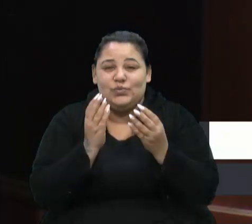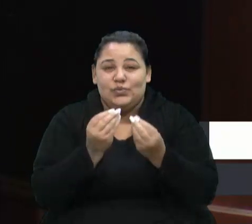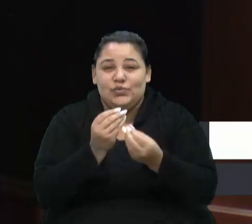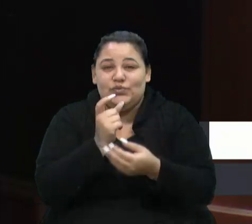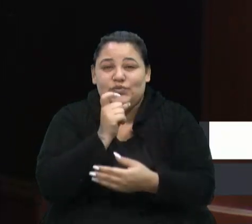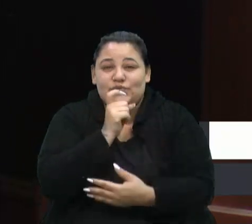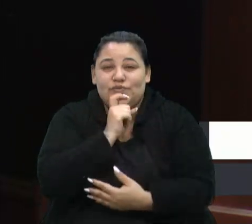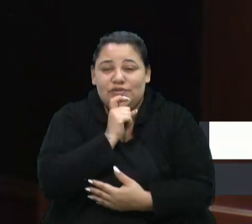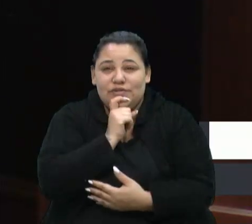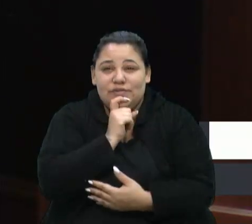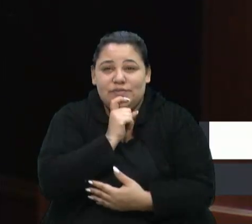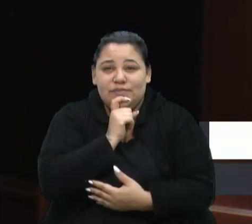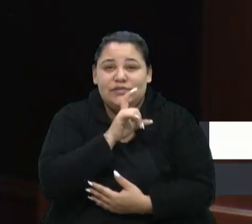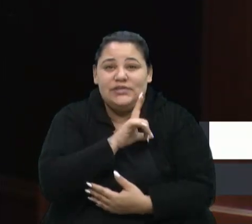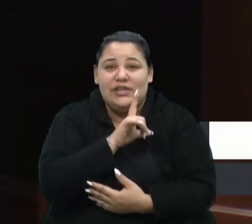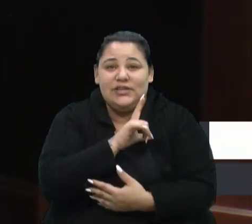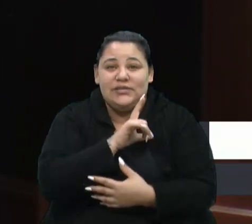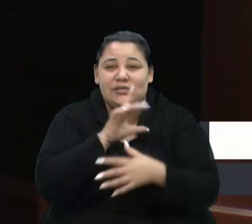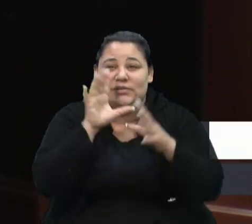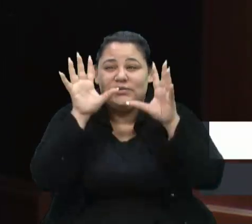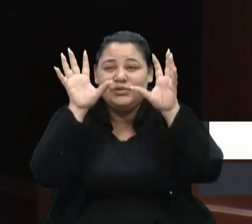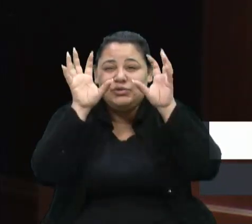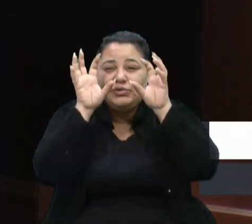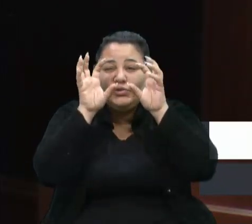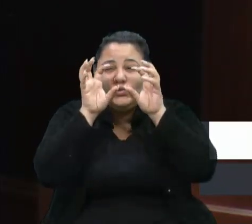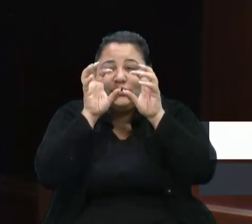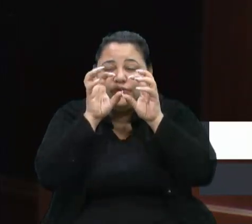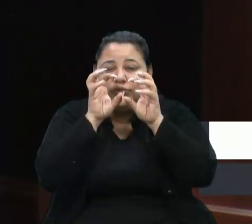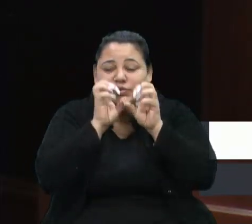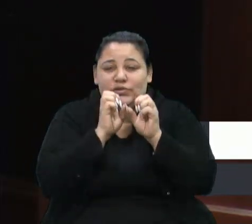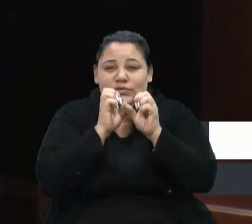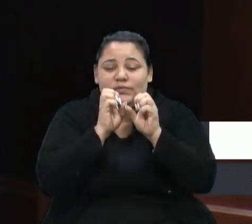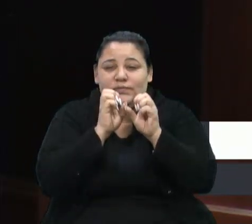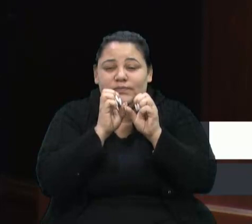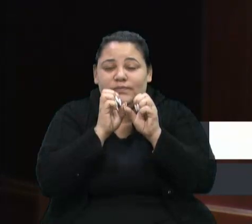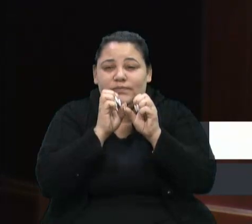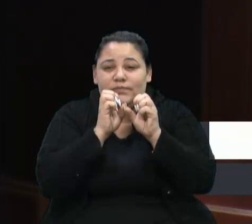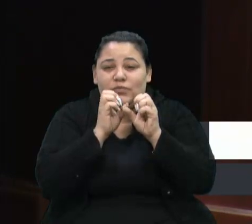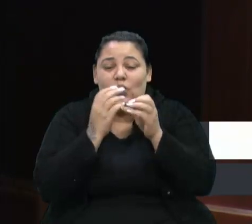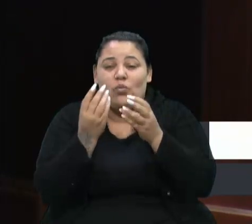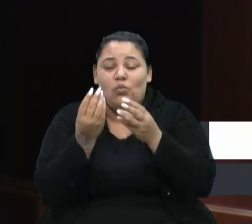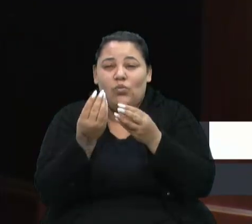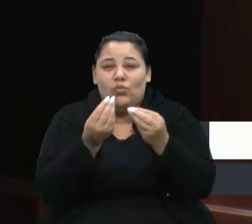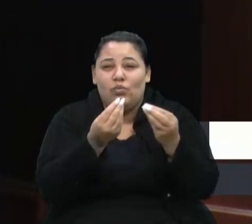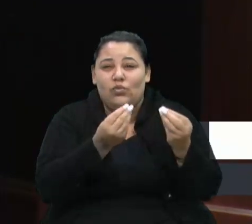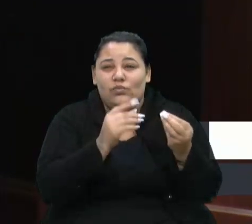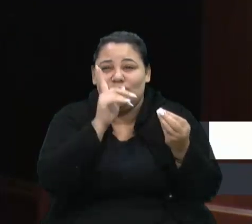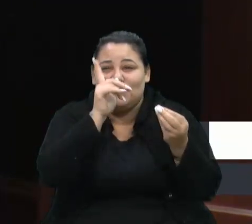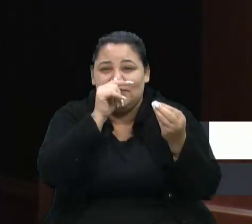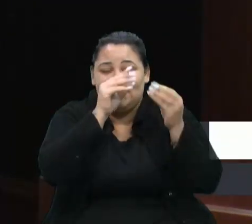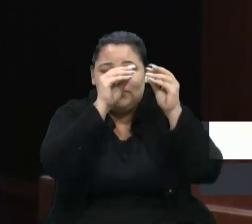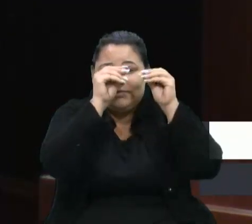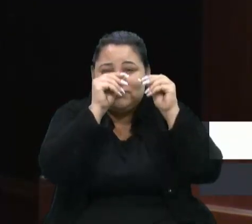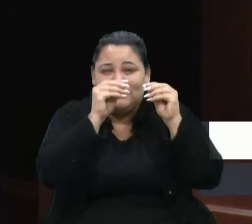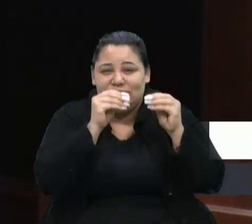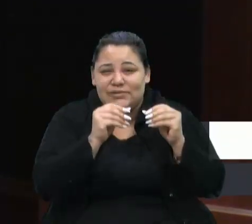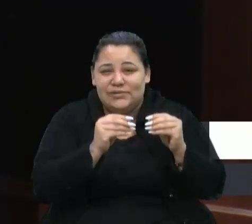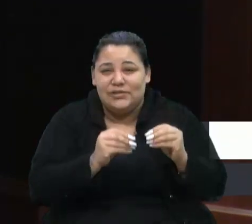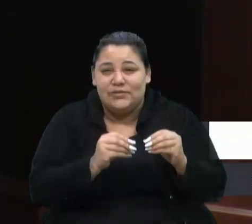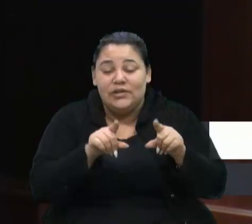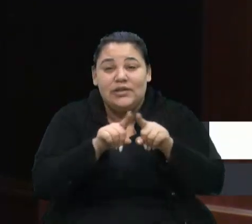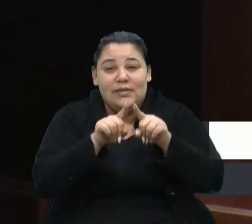traz geada, traz muita umidade e também traz até